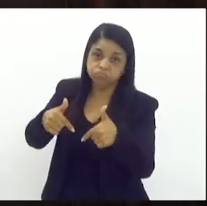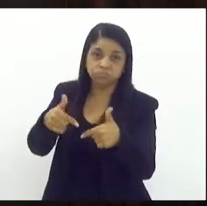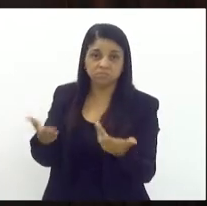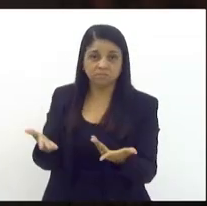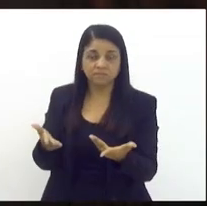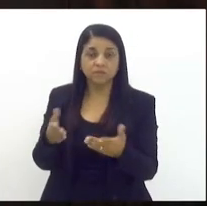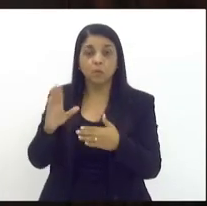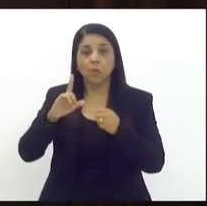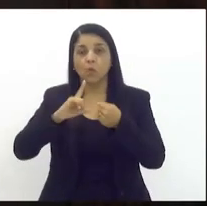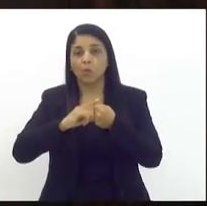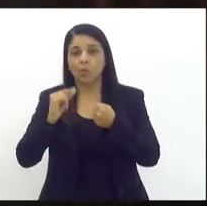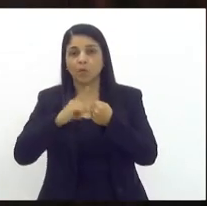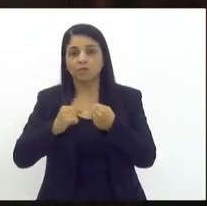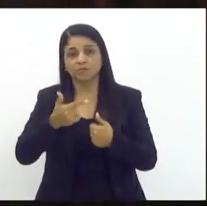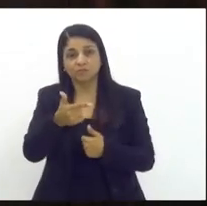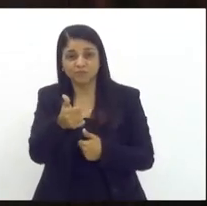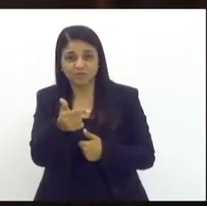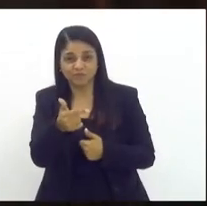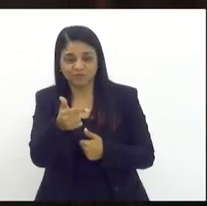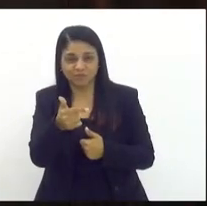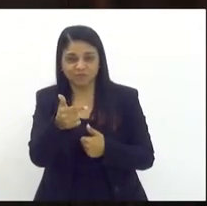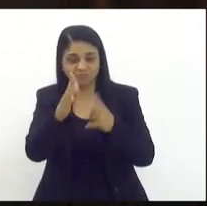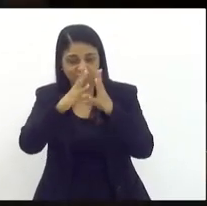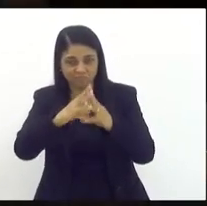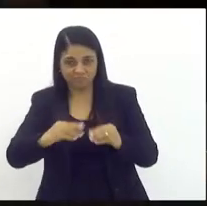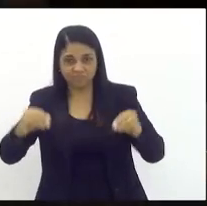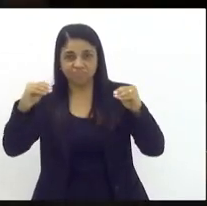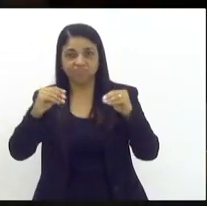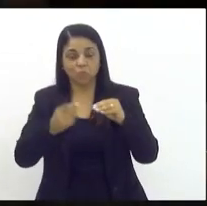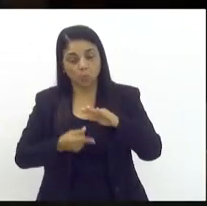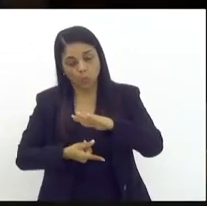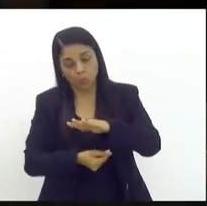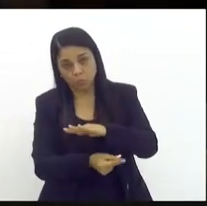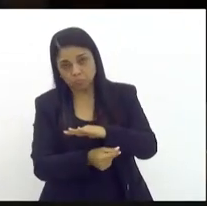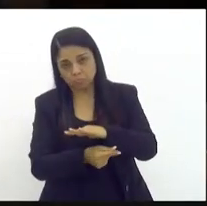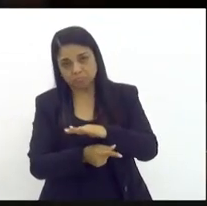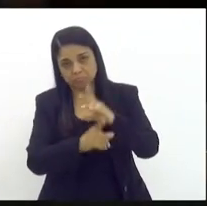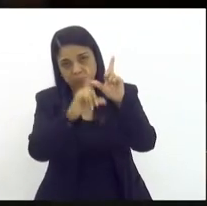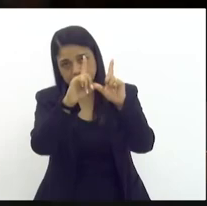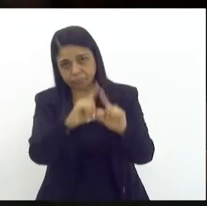o artigo 12 instituiu o fundo de compensação